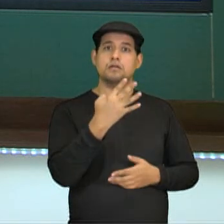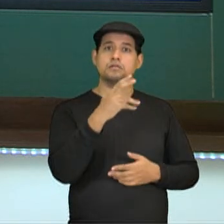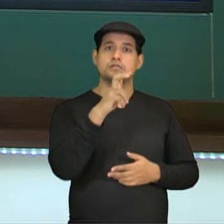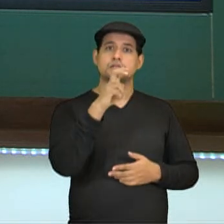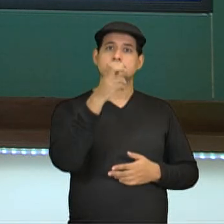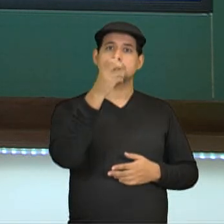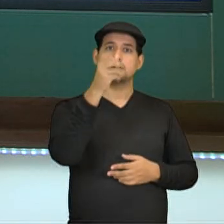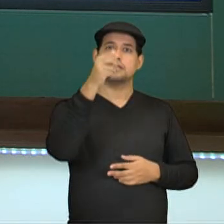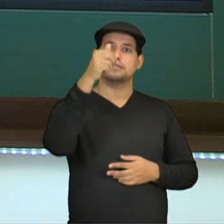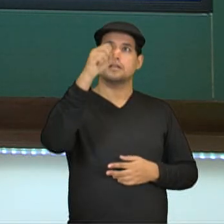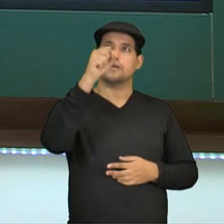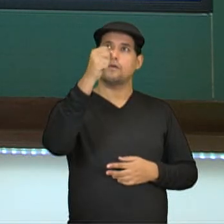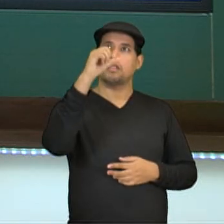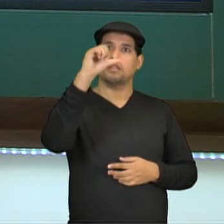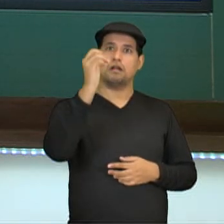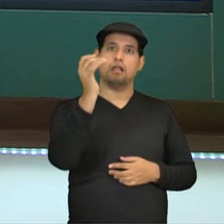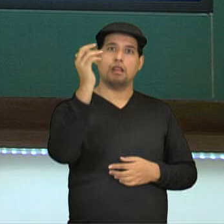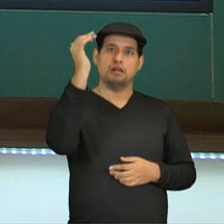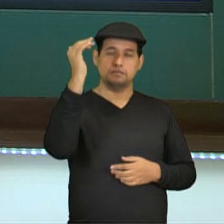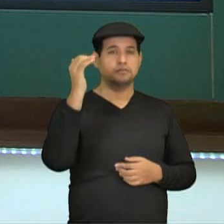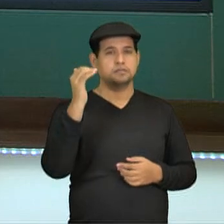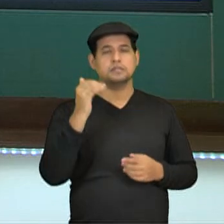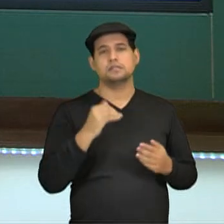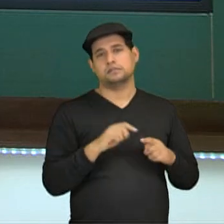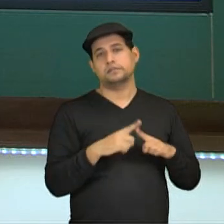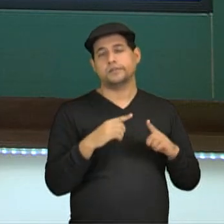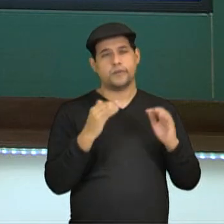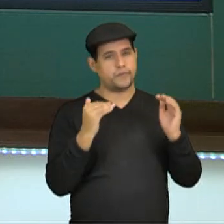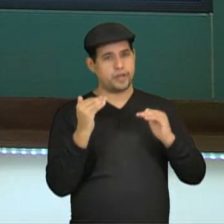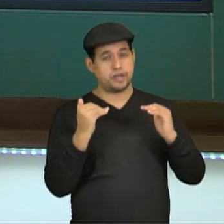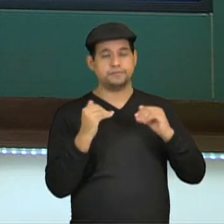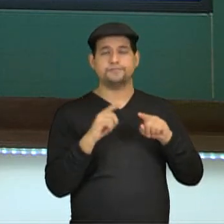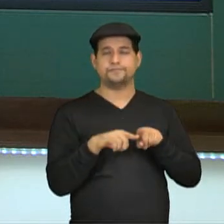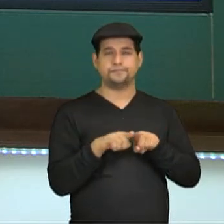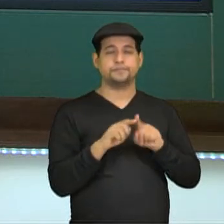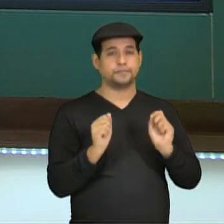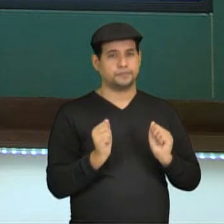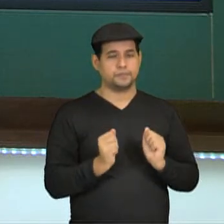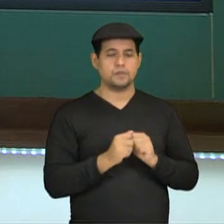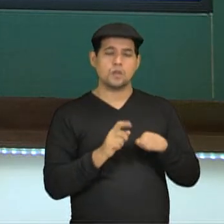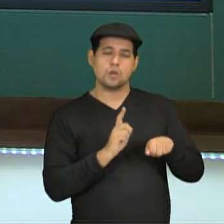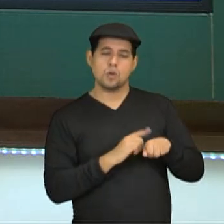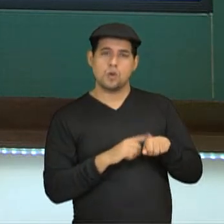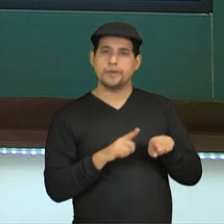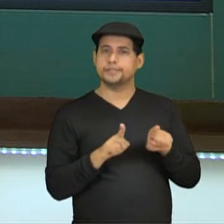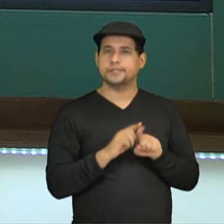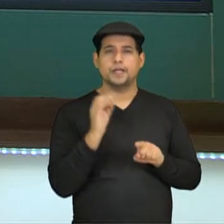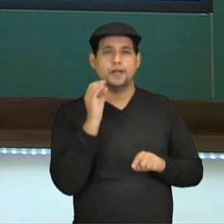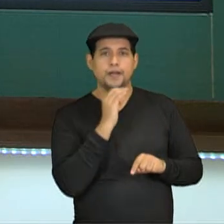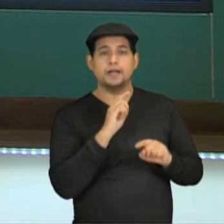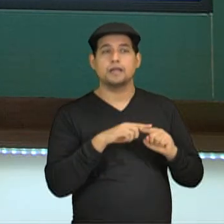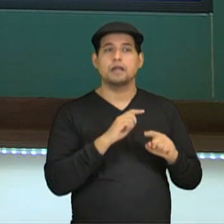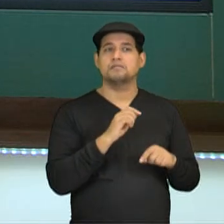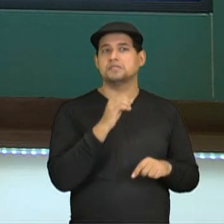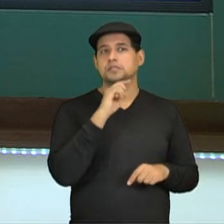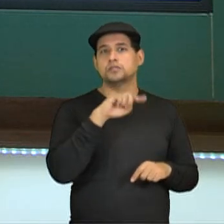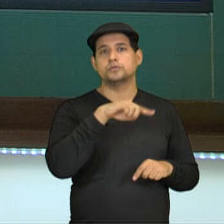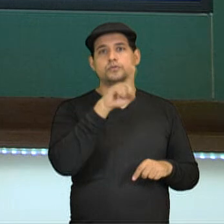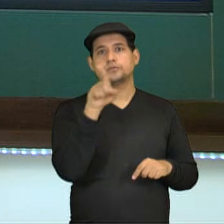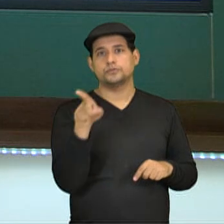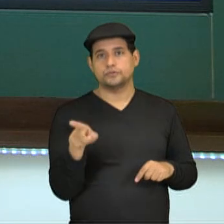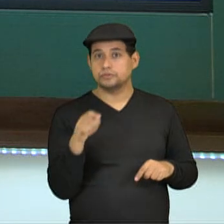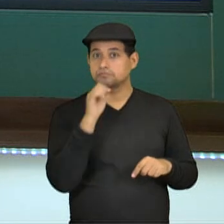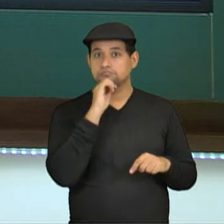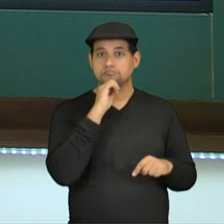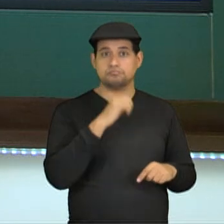do dia, ok? Se for essa comparação com horário e temperatura, e ela passa 2 vezes